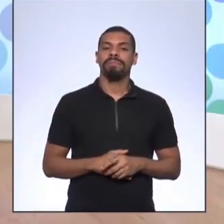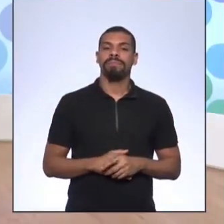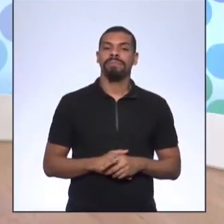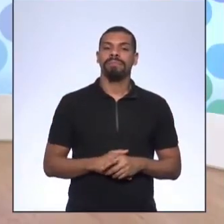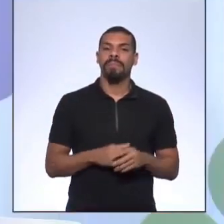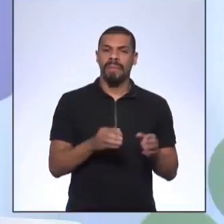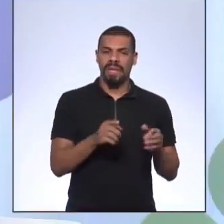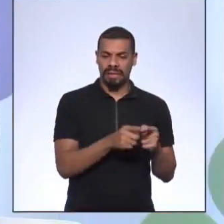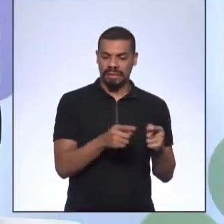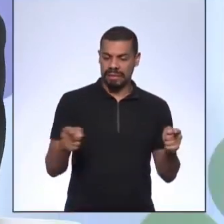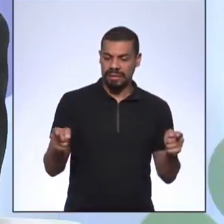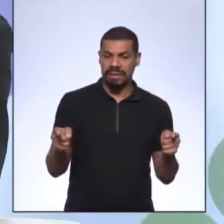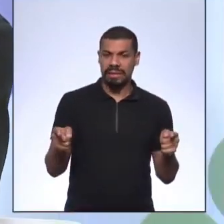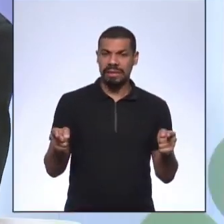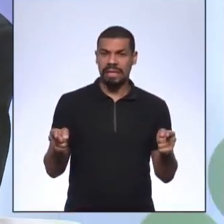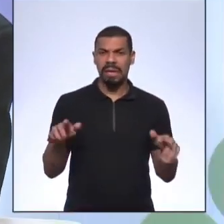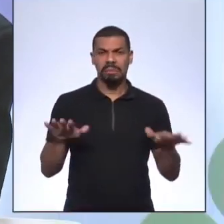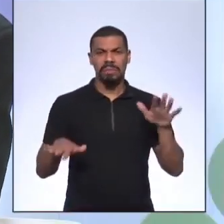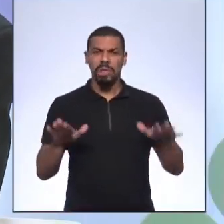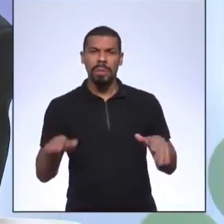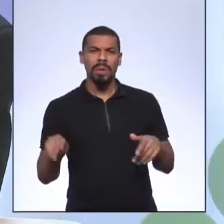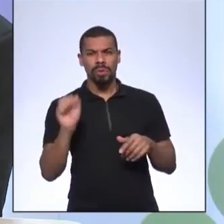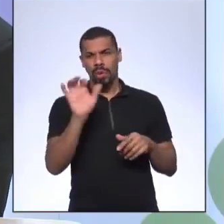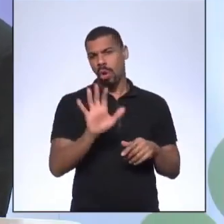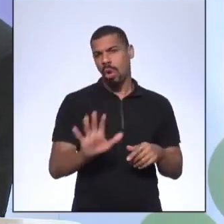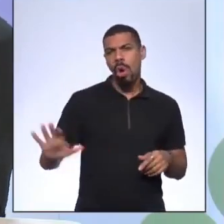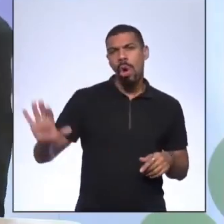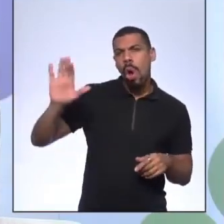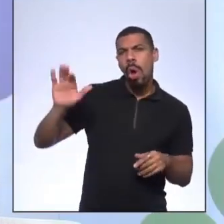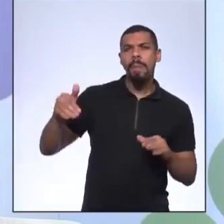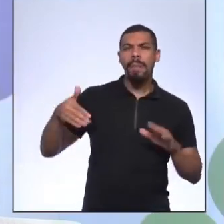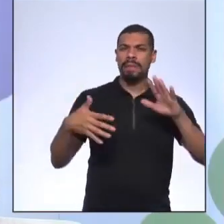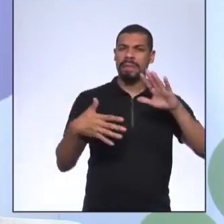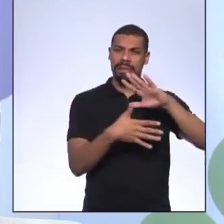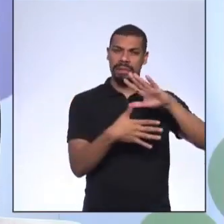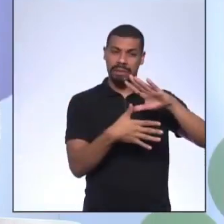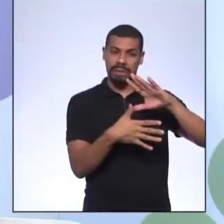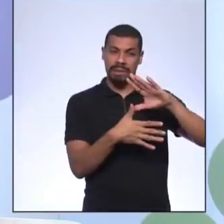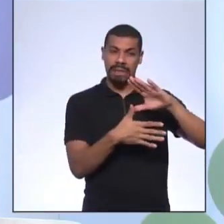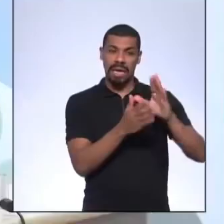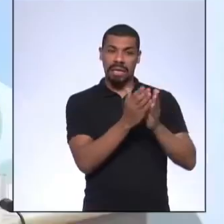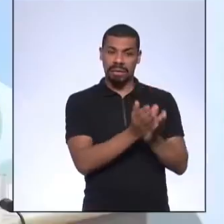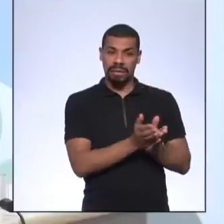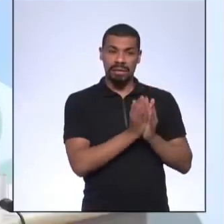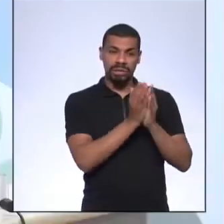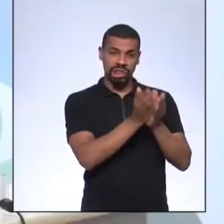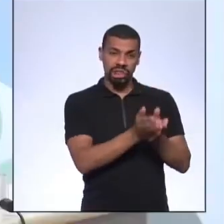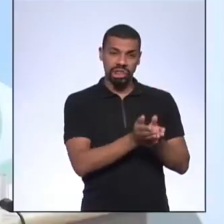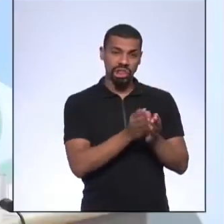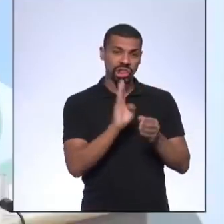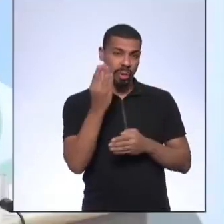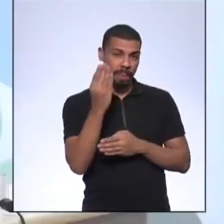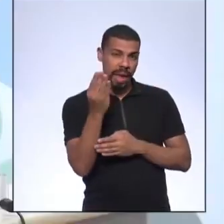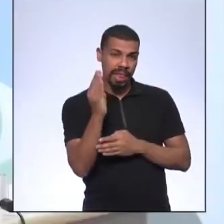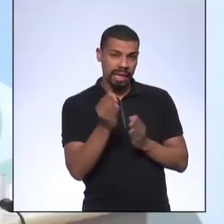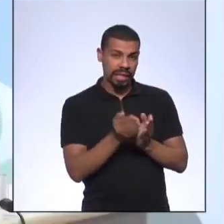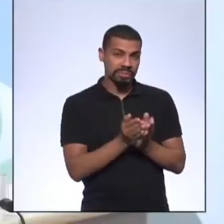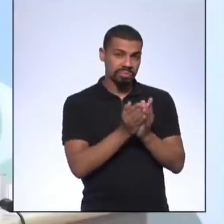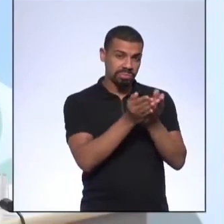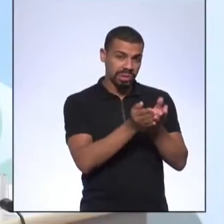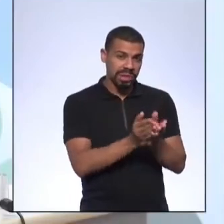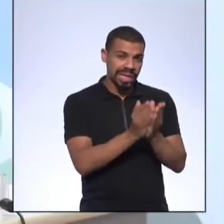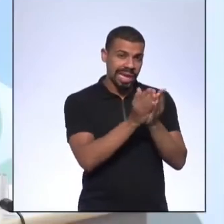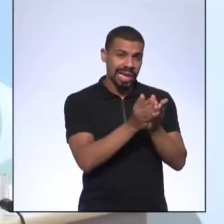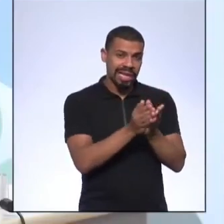o tempo da Europa para a América naqueles navios feitos de madeira, aqueles navios à